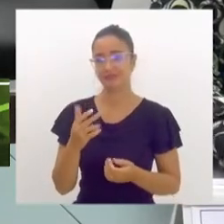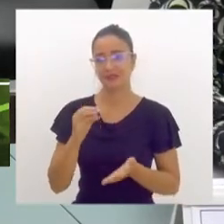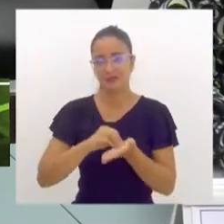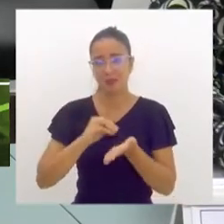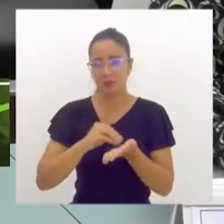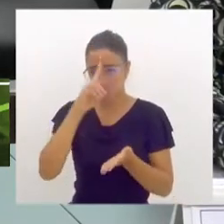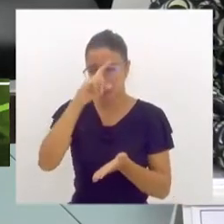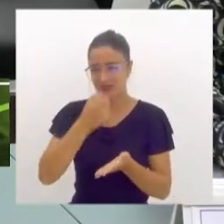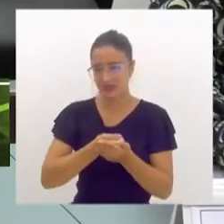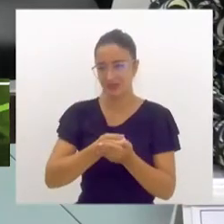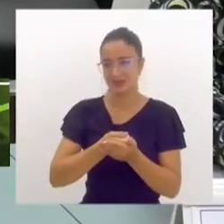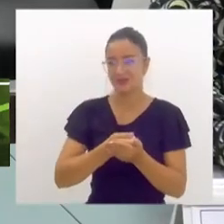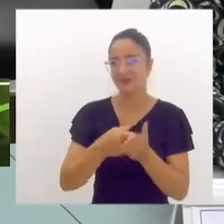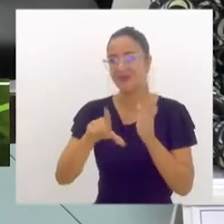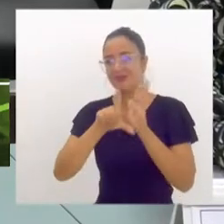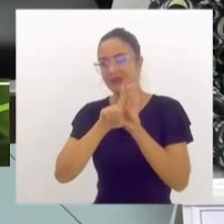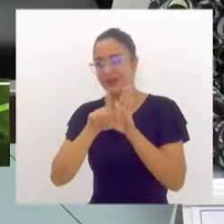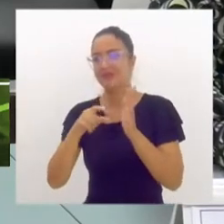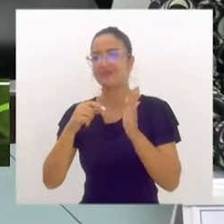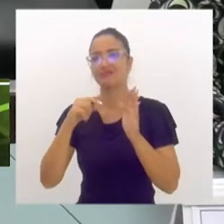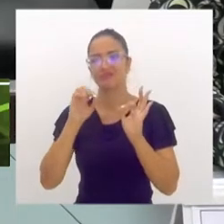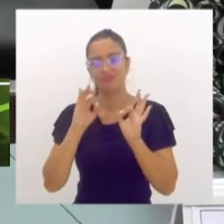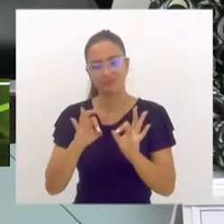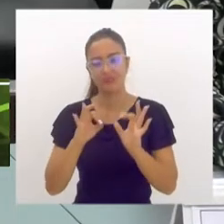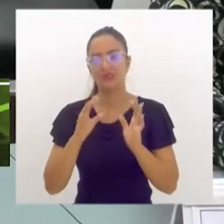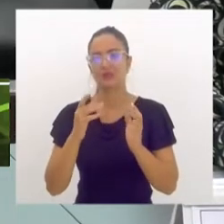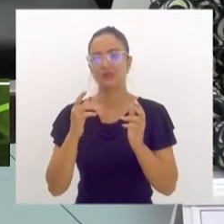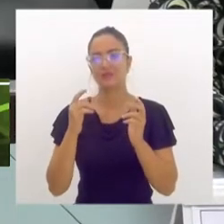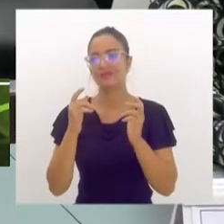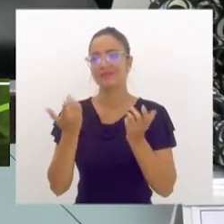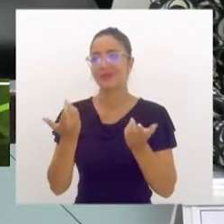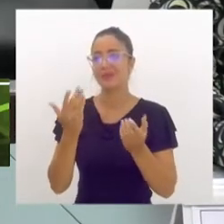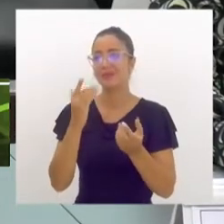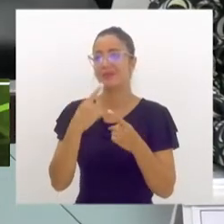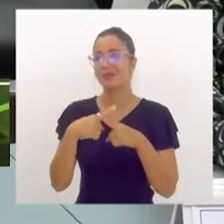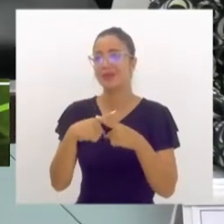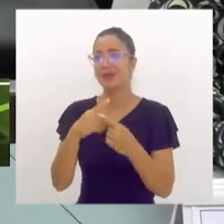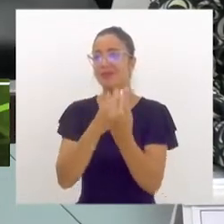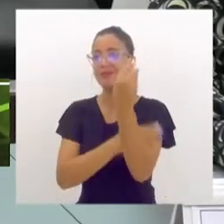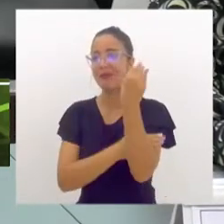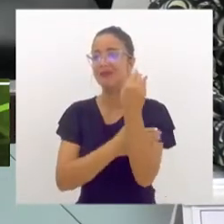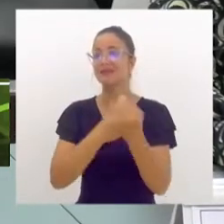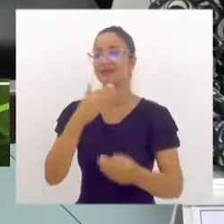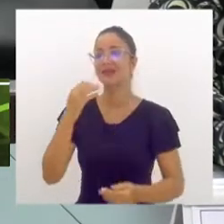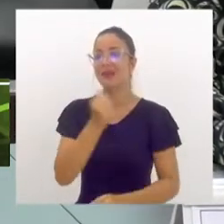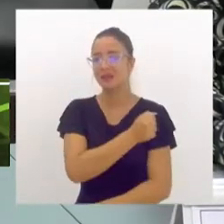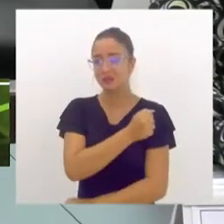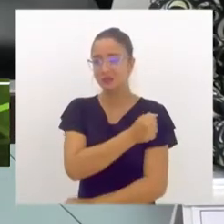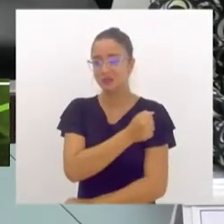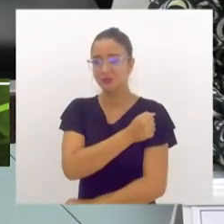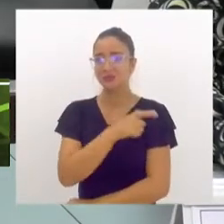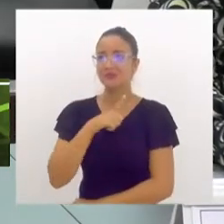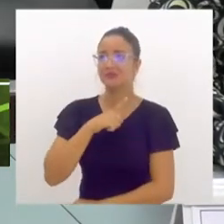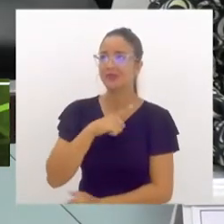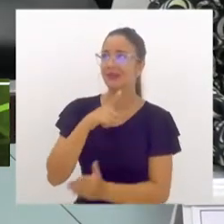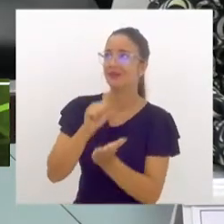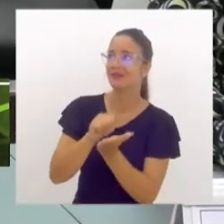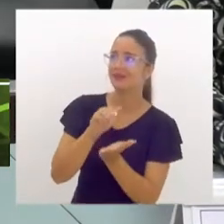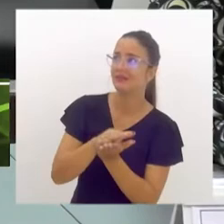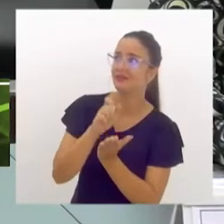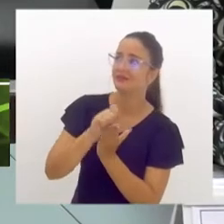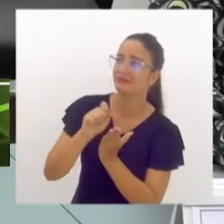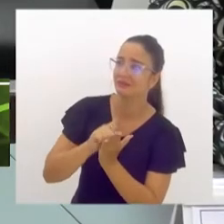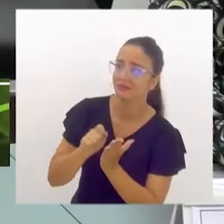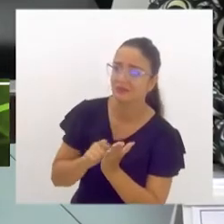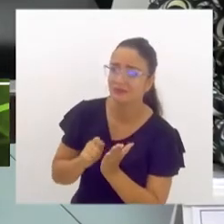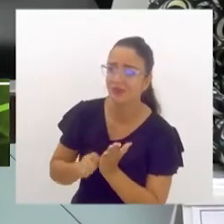verdade, uma falta de legislação específica, as pastas dos alunos, em sua maioria, são compostas por anotações